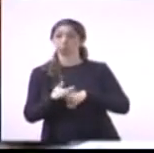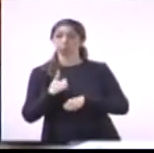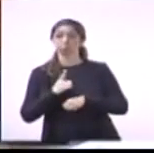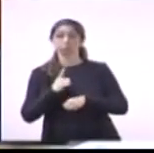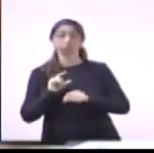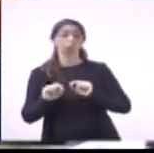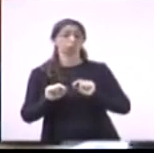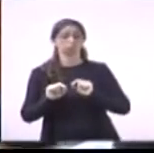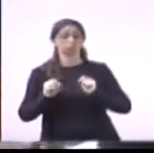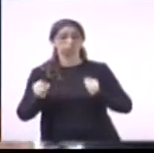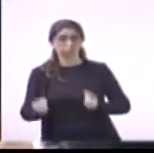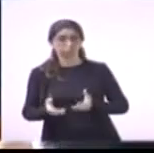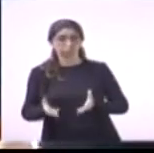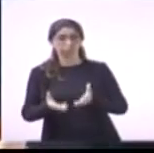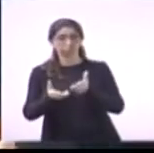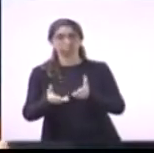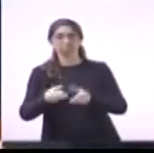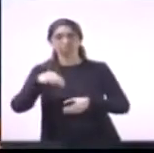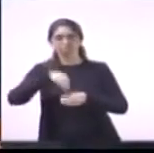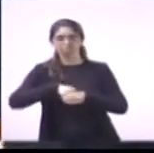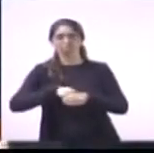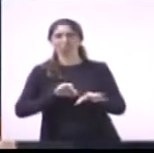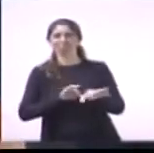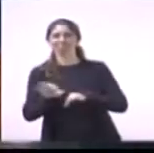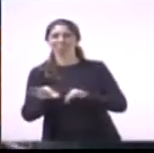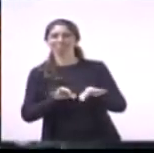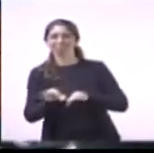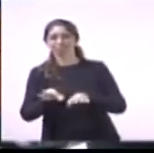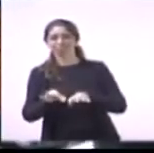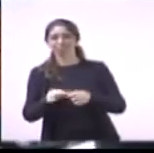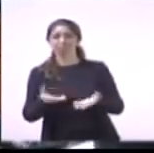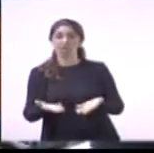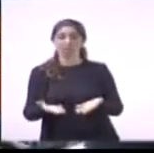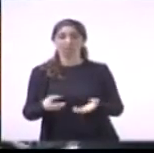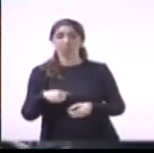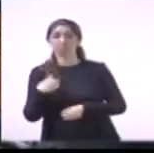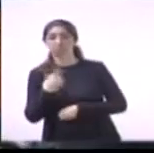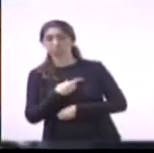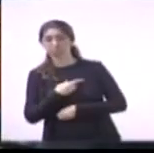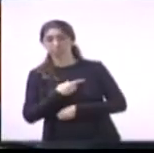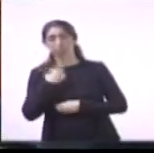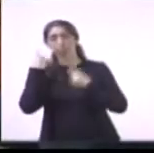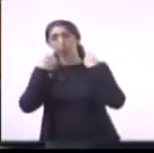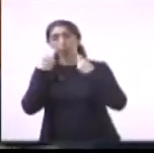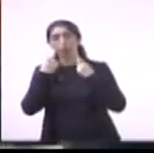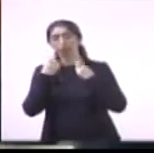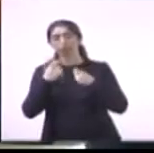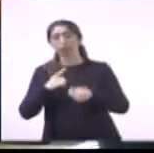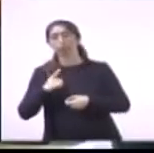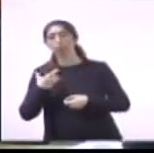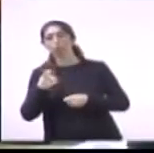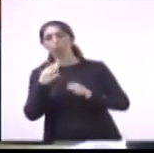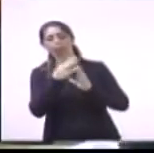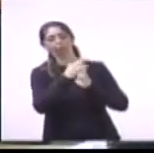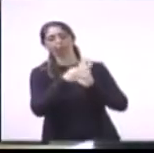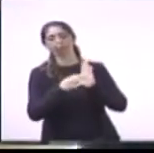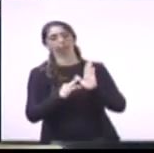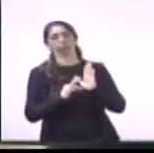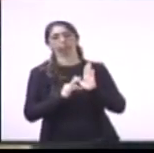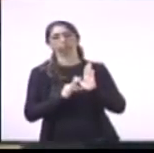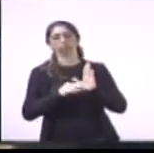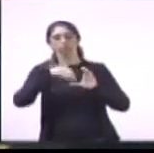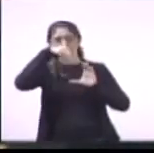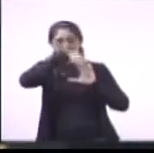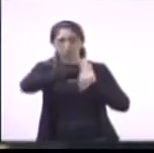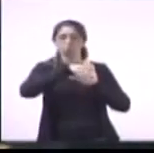opinião, o que tem aqui dentro. E, às vezes, a gente fica elogiando o que não tem aqui dentro. Então, assim, tem que estar atento ao